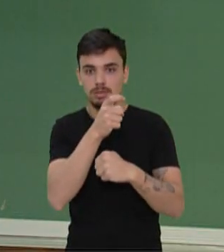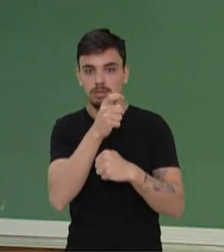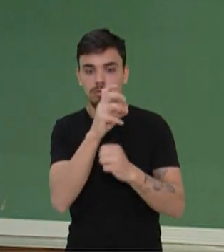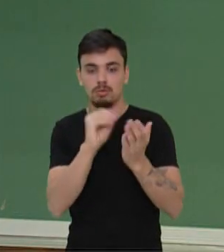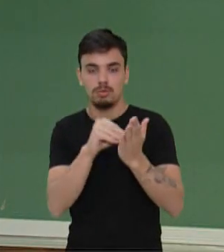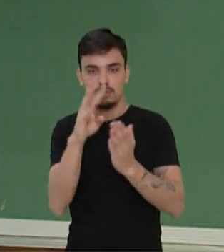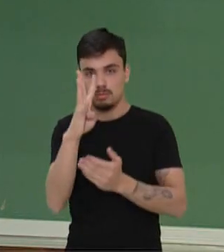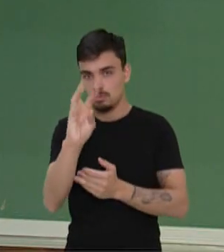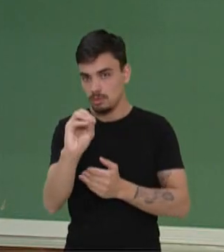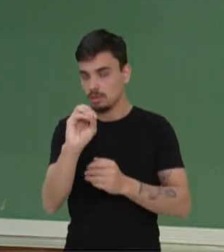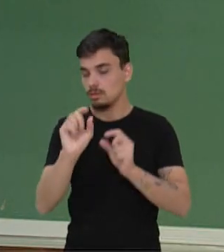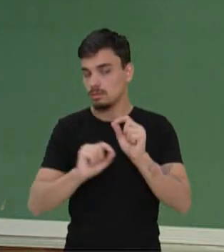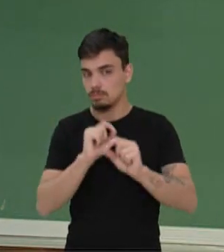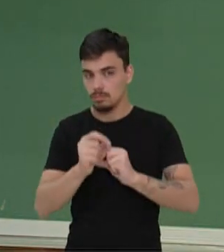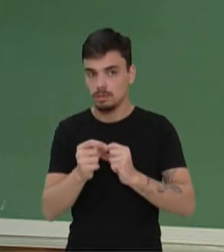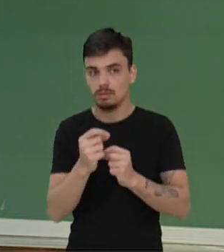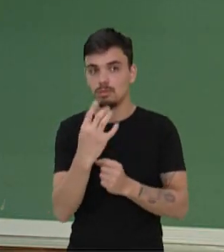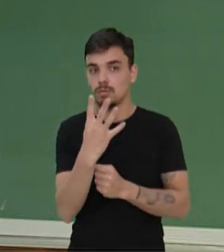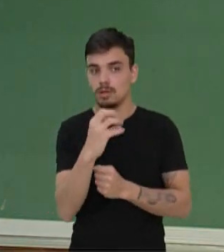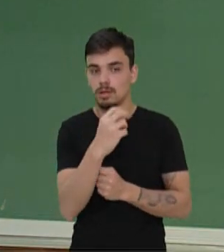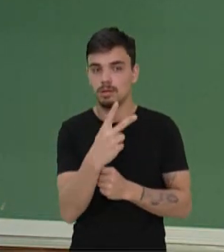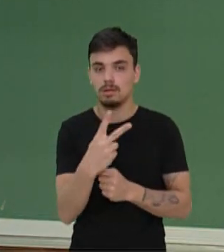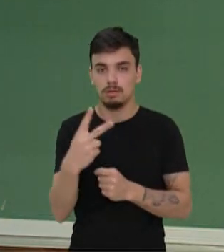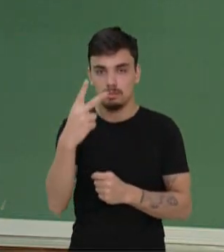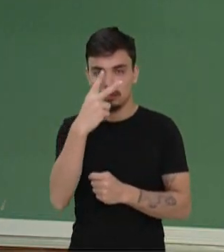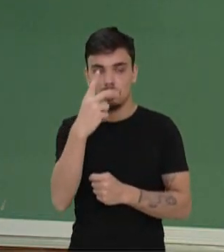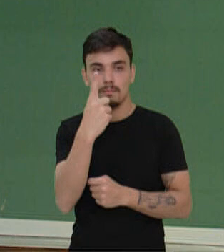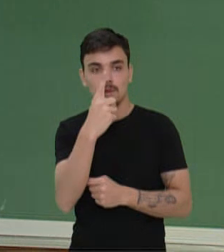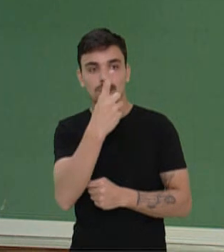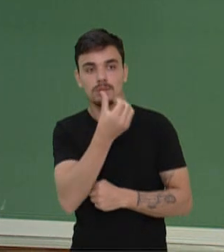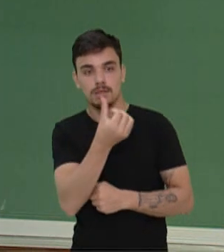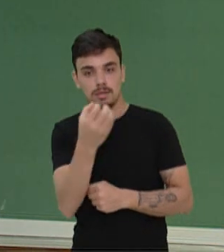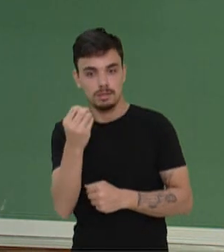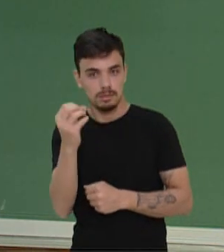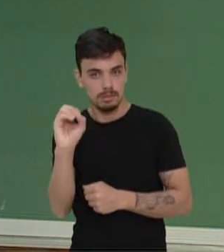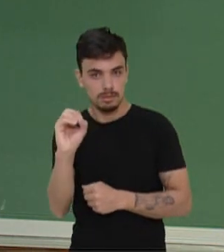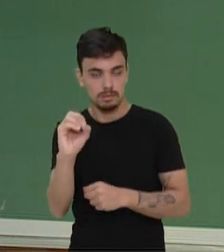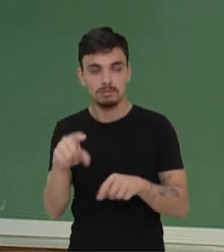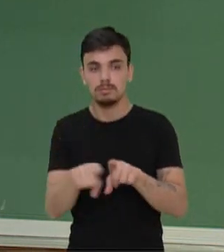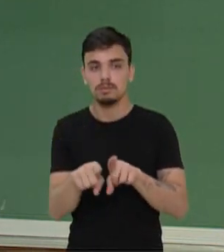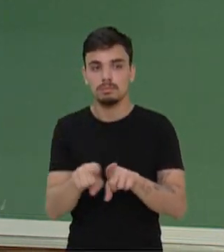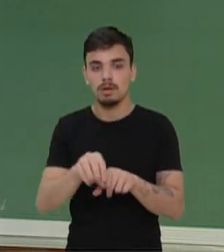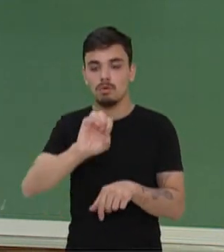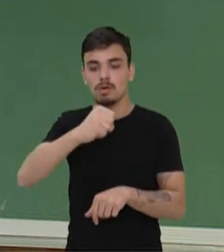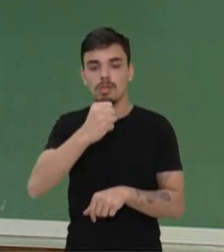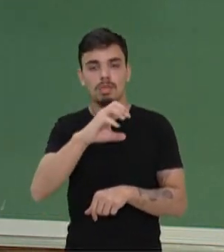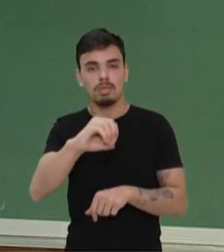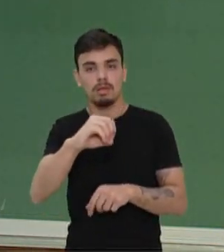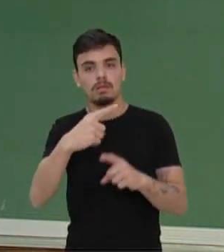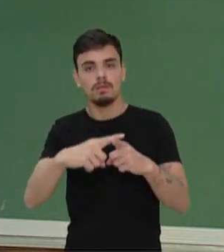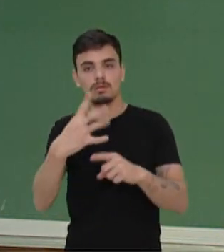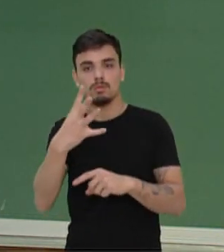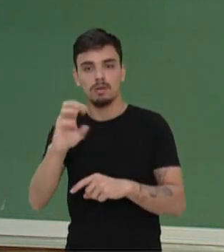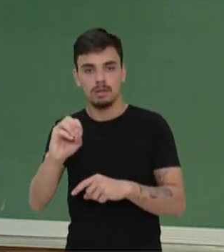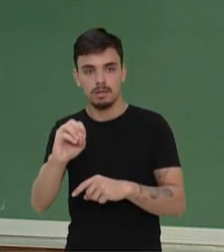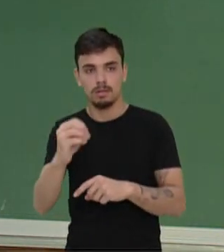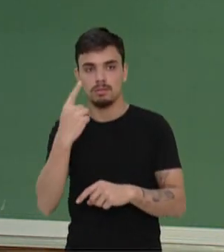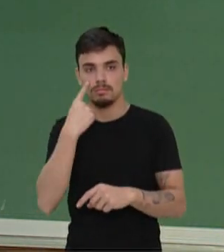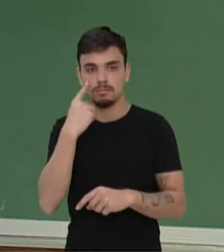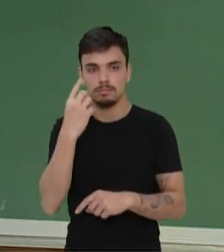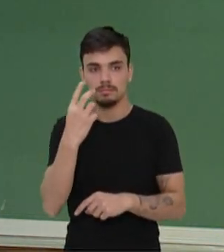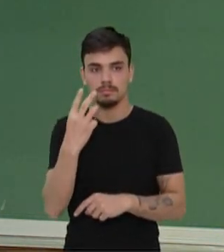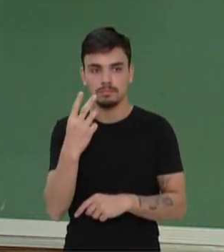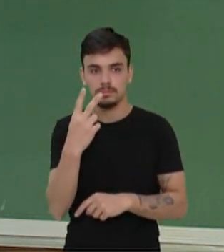né? E 40 elevado ao quadrado aqui fica 1.600. 80 vezes 40, 3.200. E o 3.000 lá